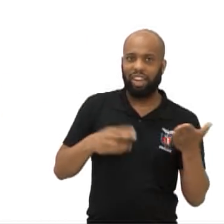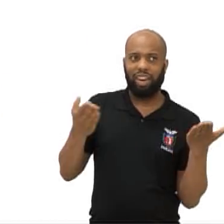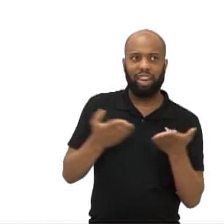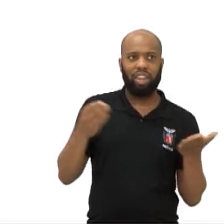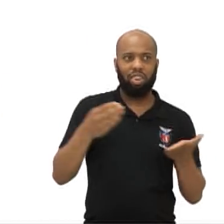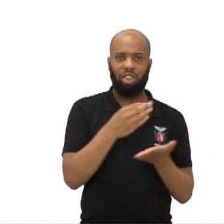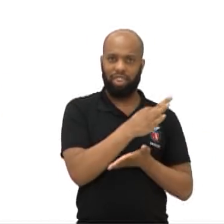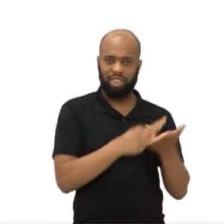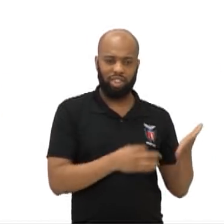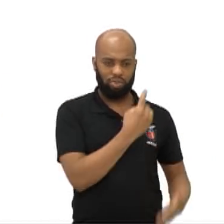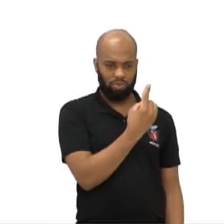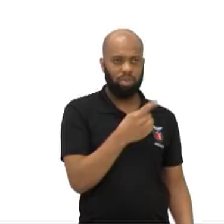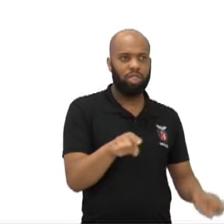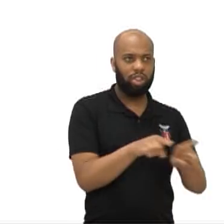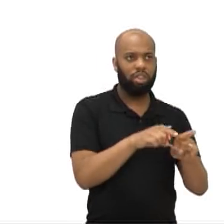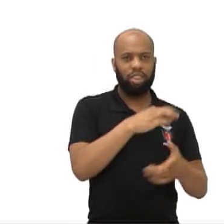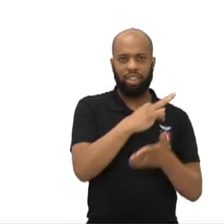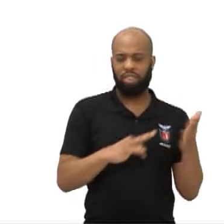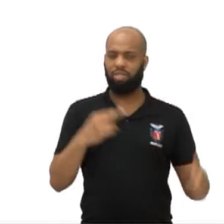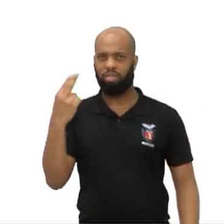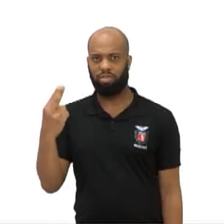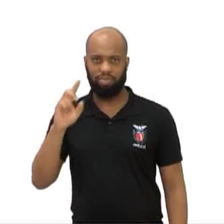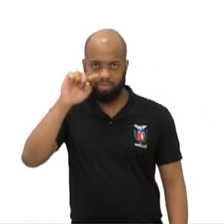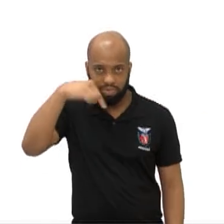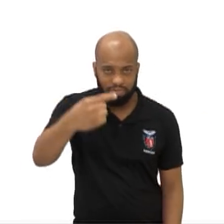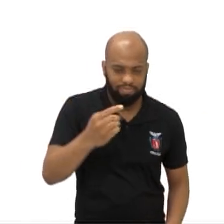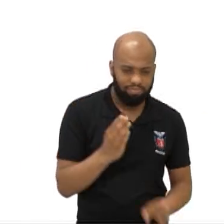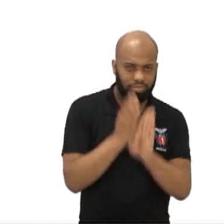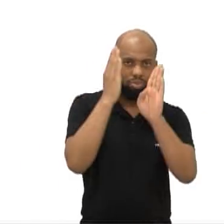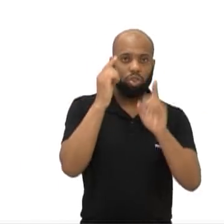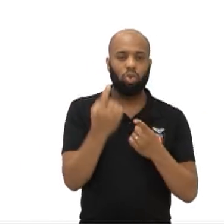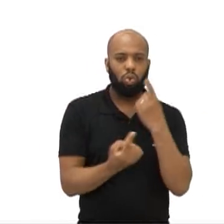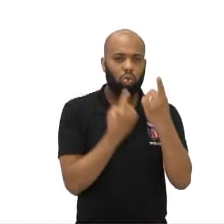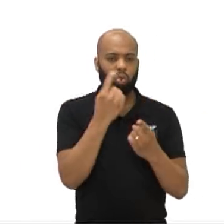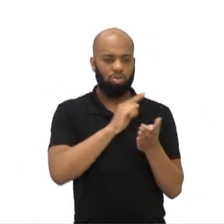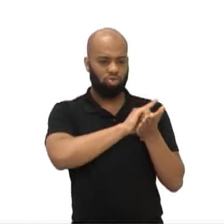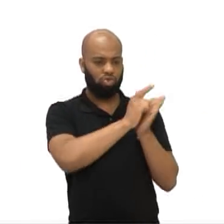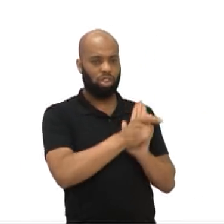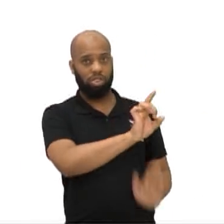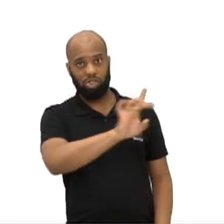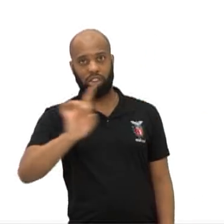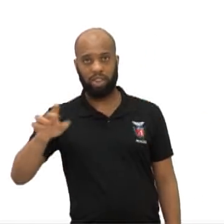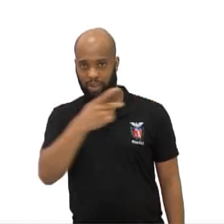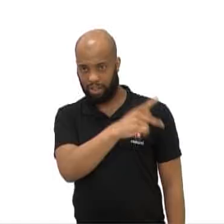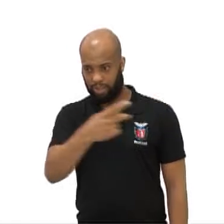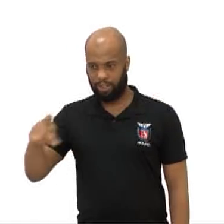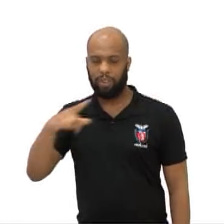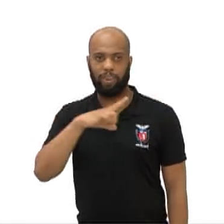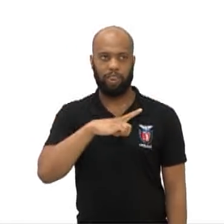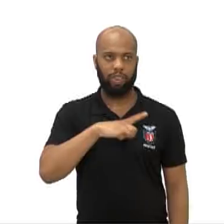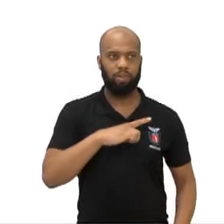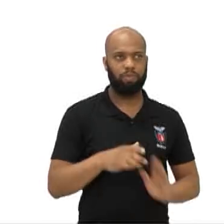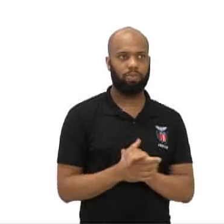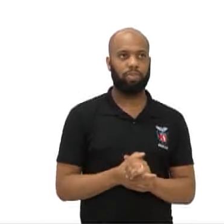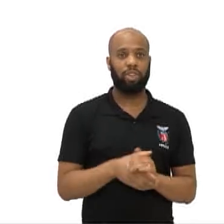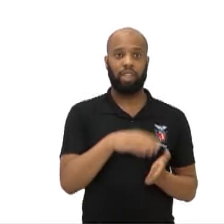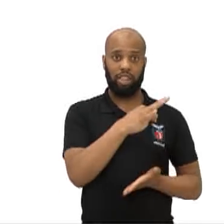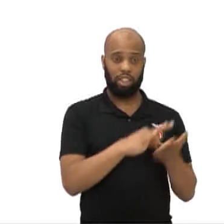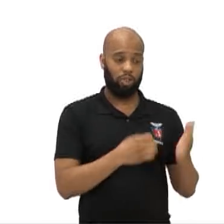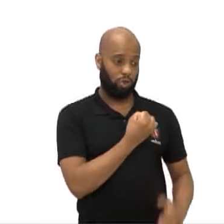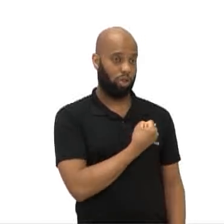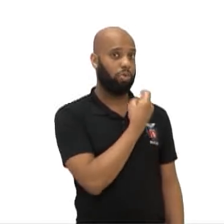textos 1 e 2 e, em seguida, identifique qual o gênero de cada um deles. Texto